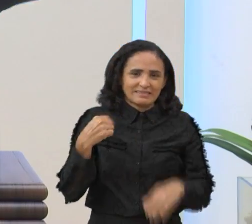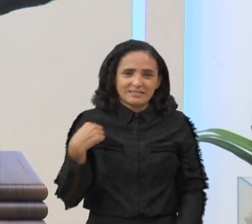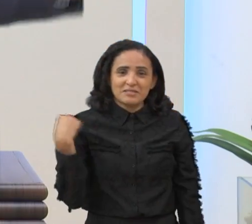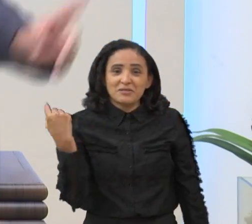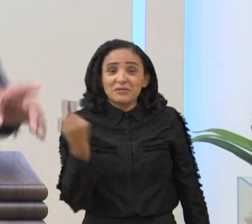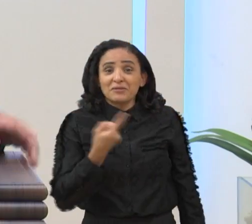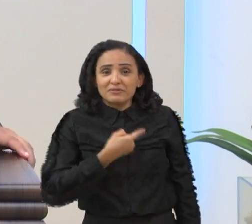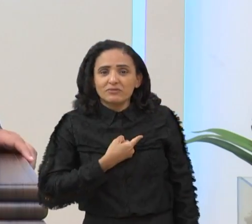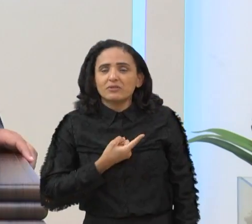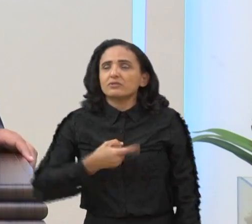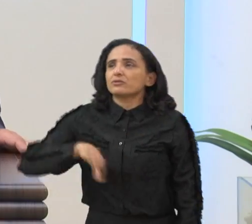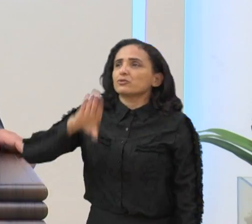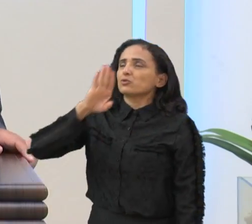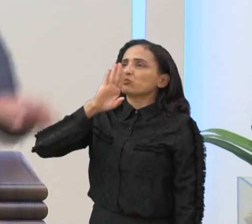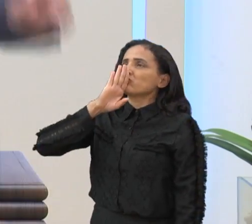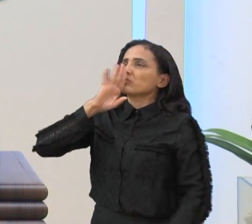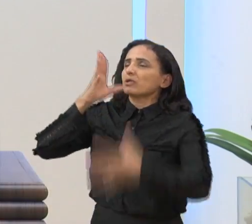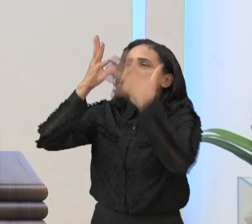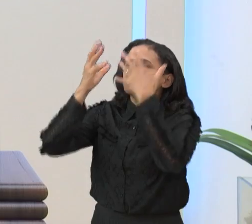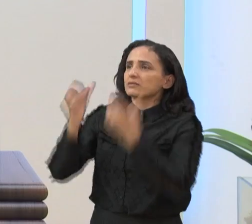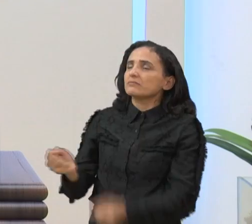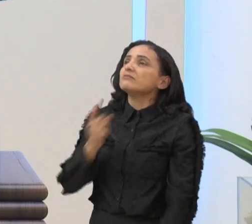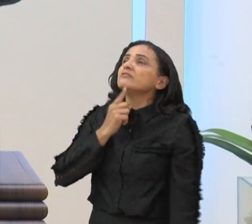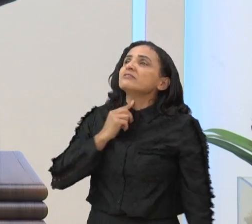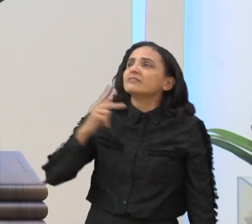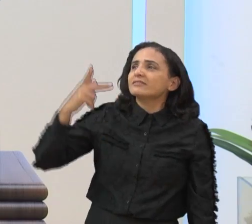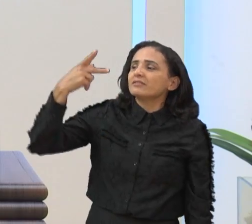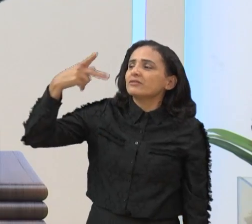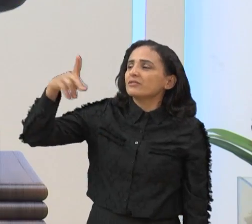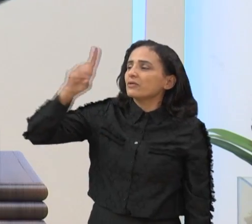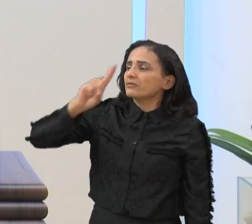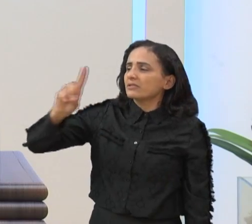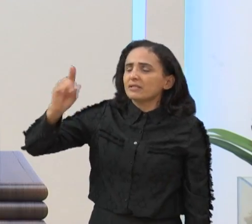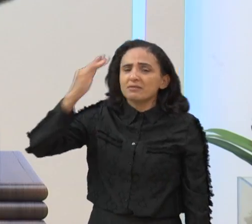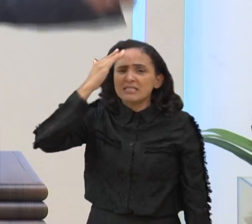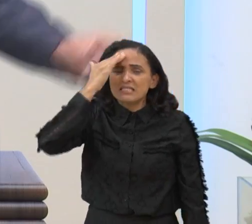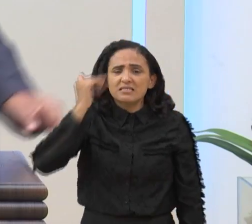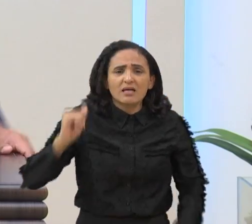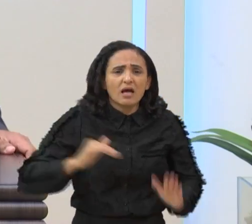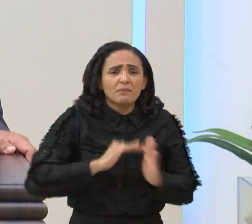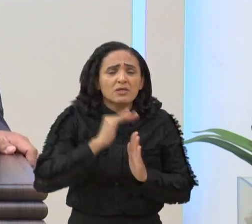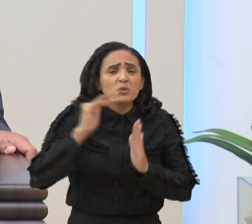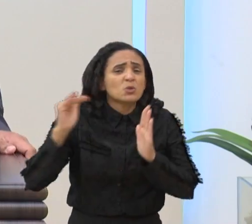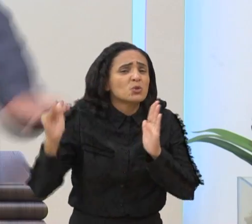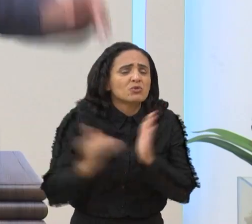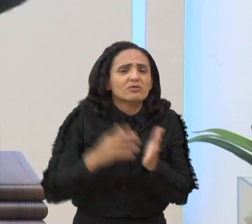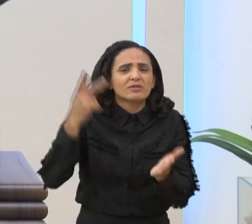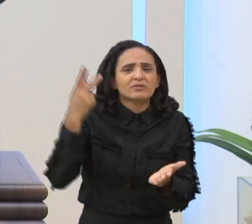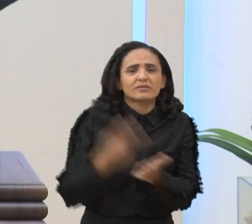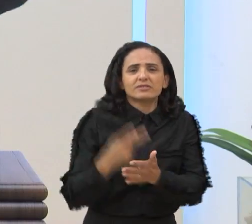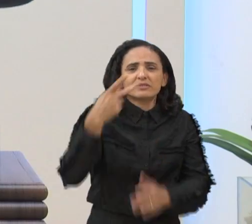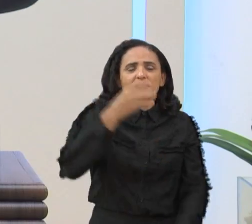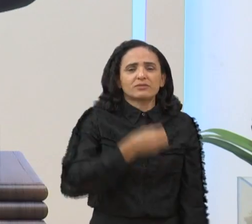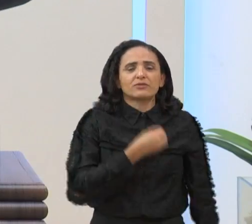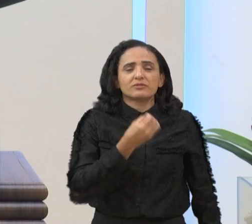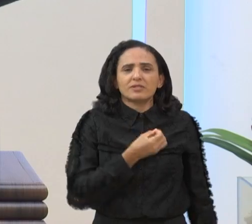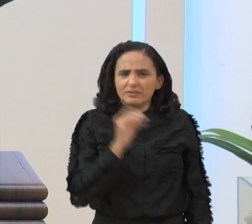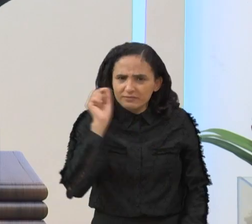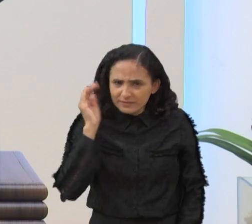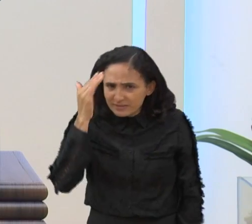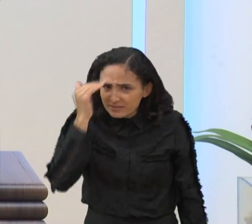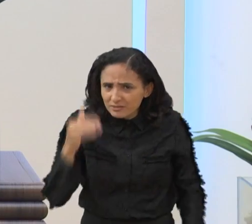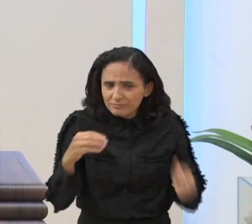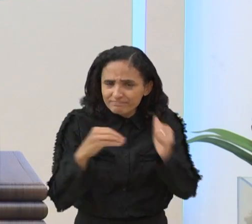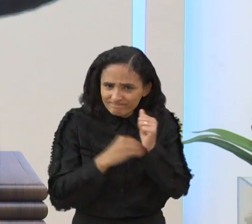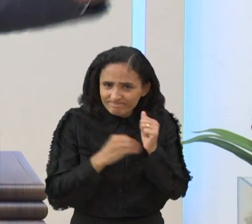não se deve questionar. Ele sabe o que está fazendo. O segredo